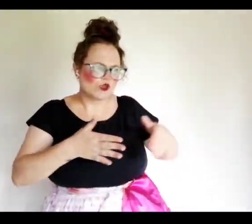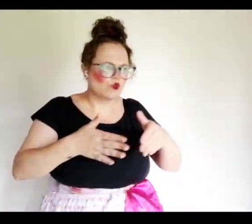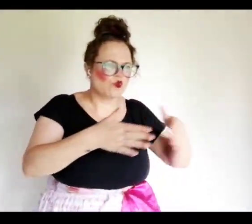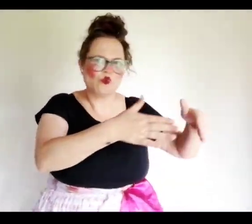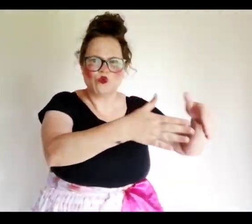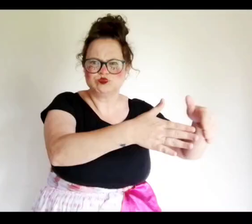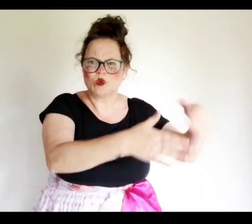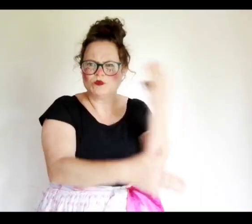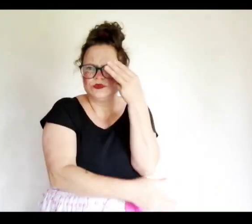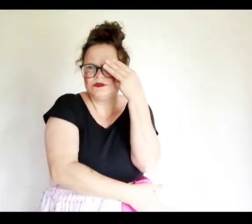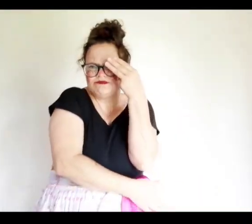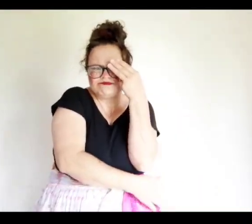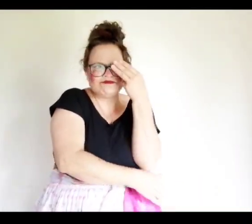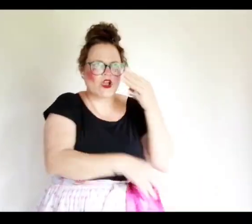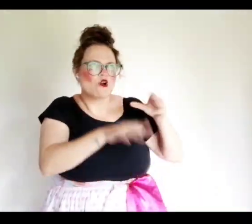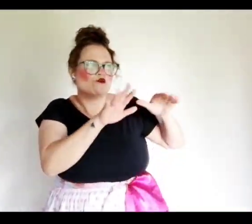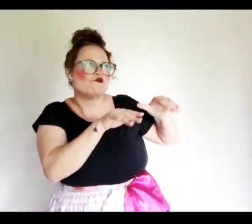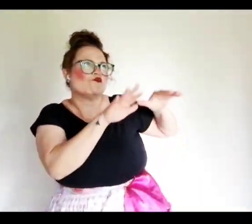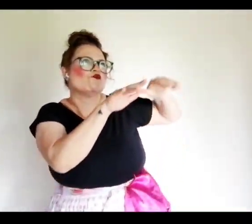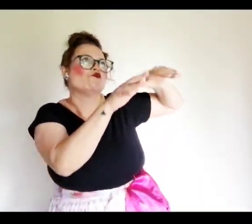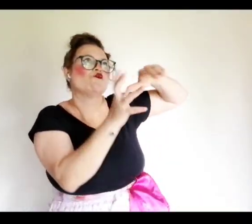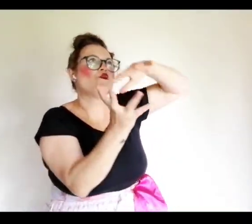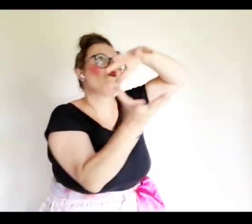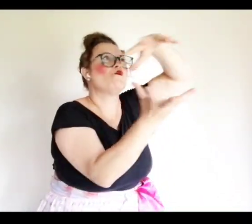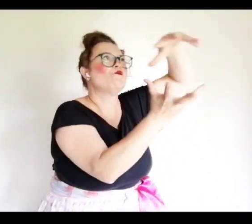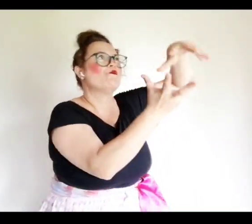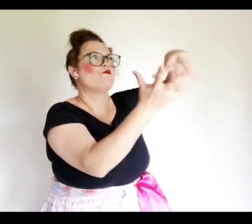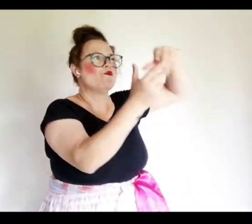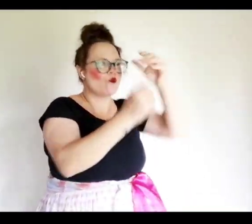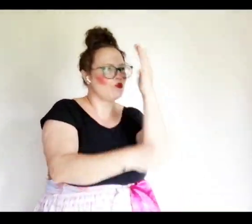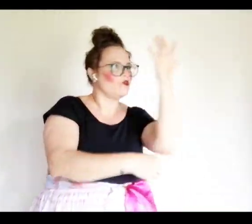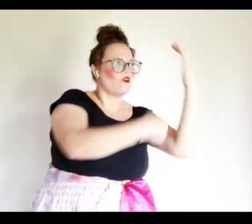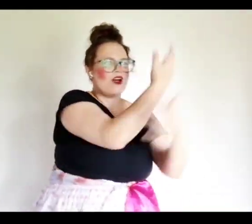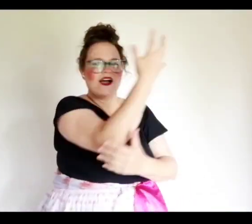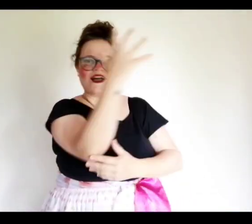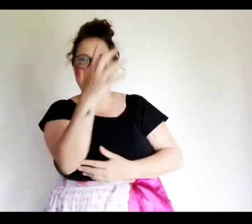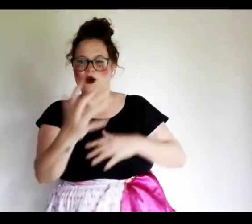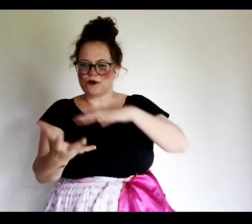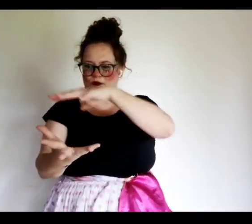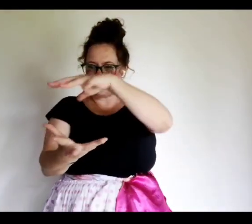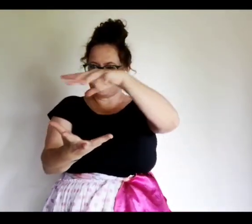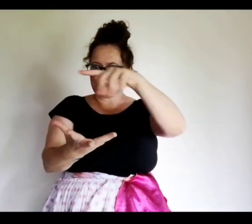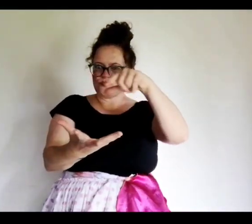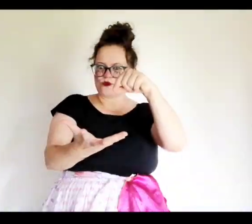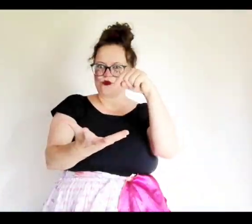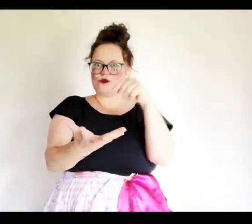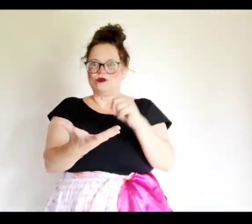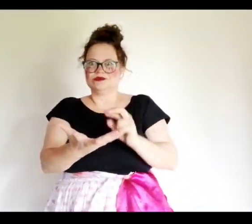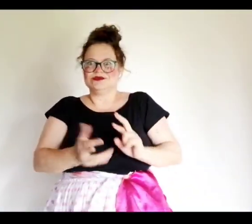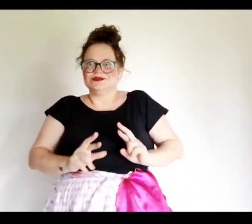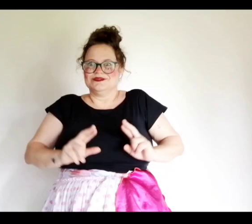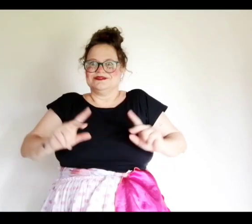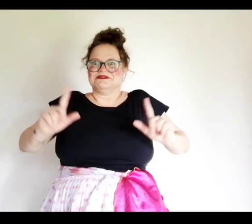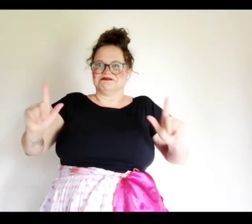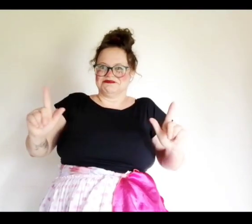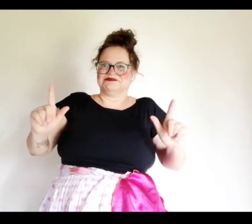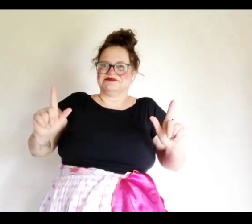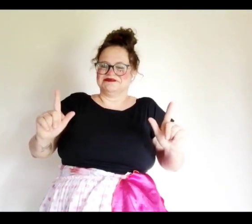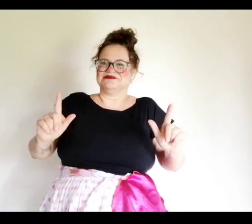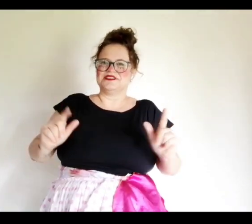Rios de prata, pirata, voo sideral na mata, universo paralelo.